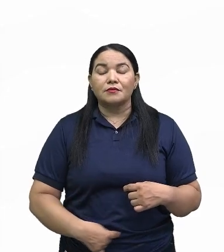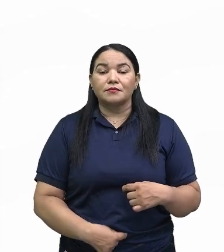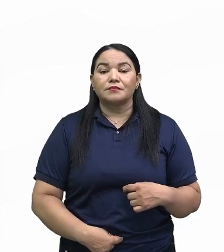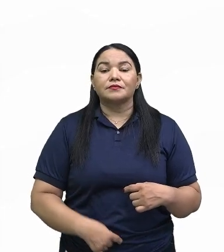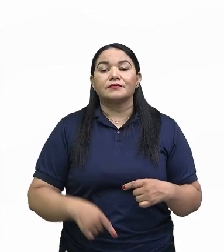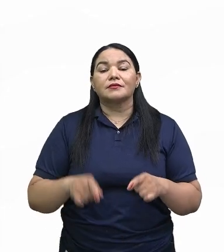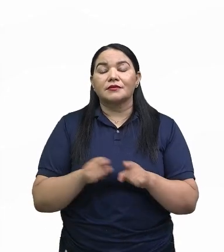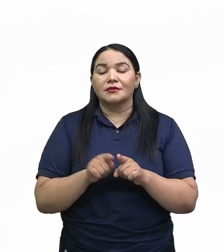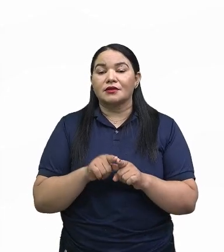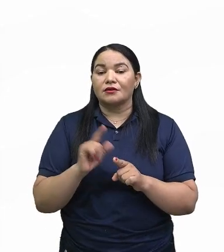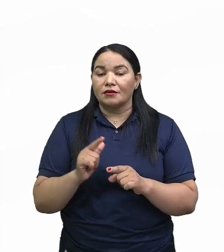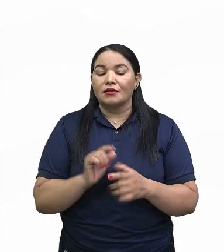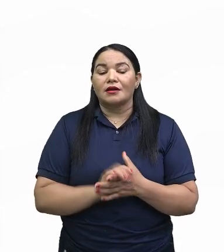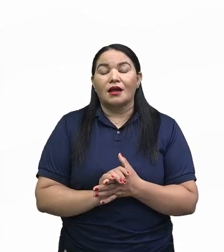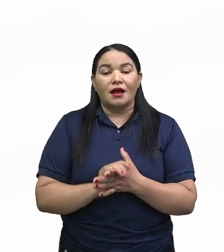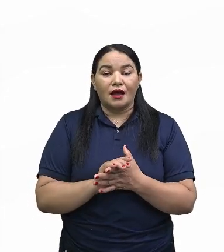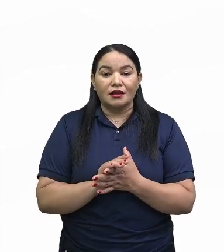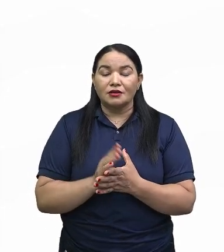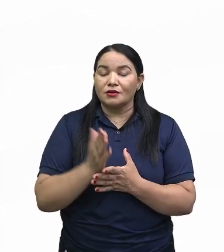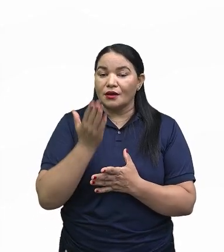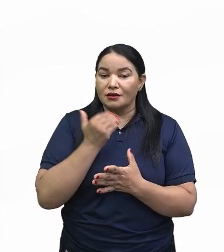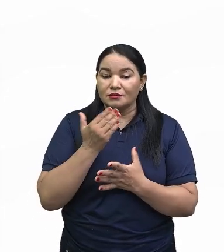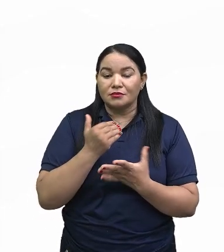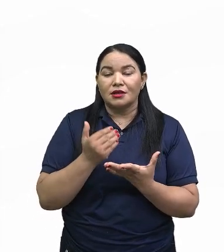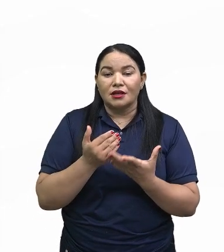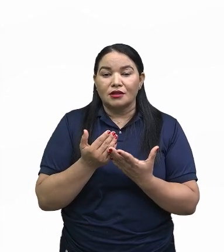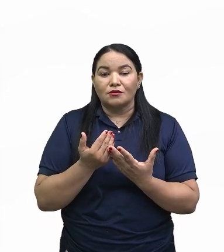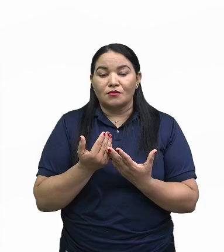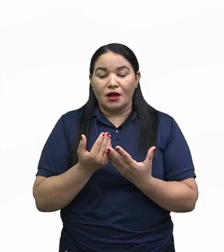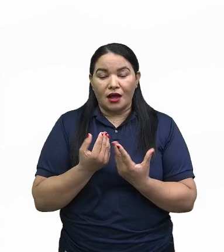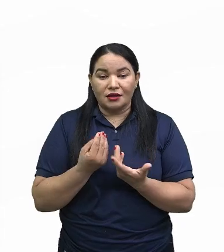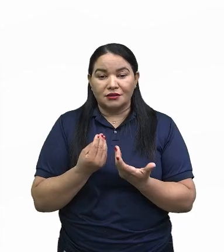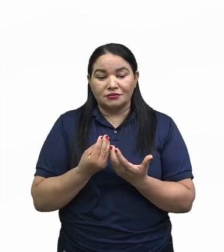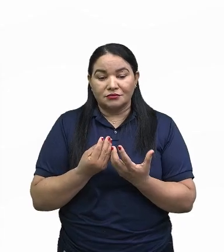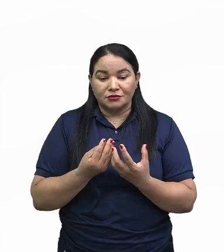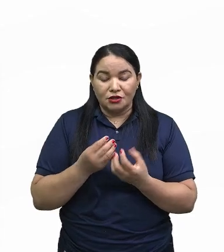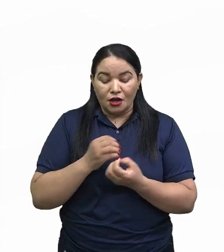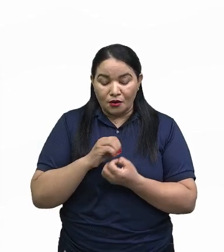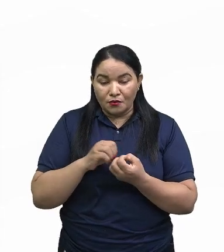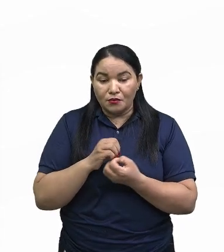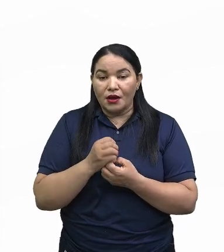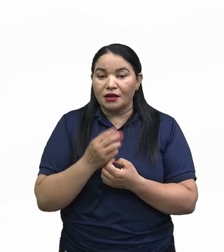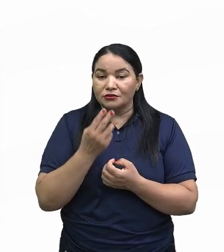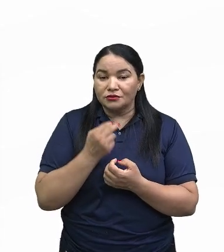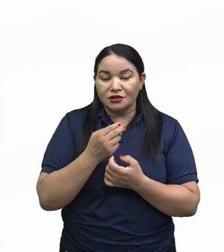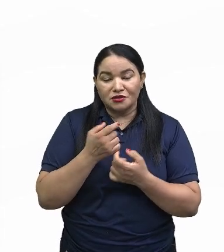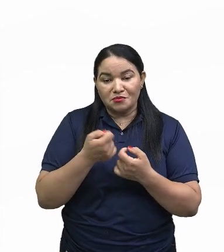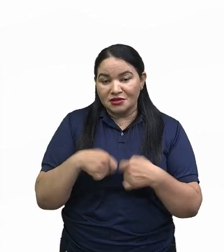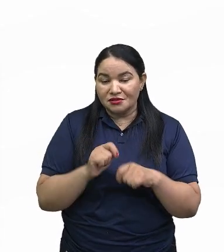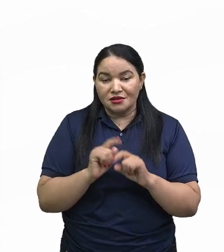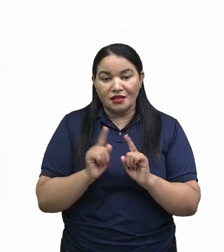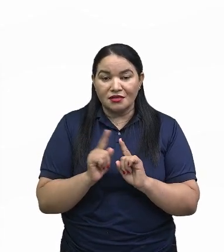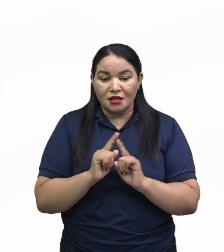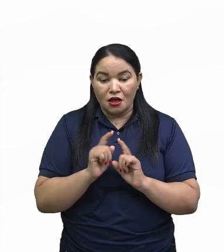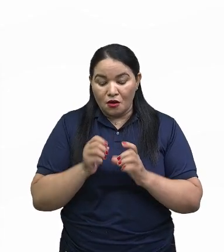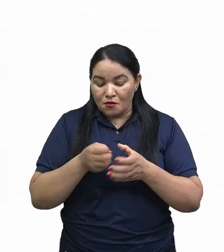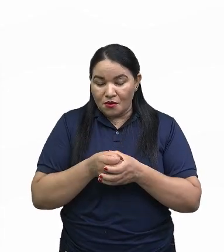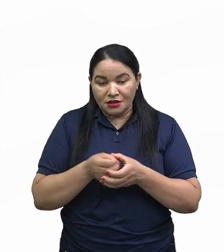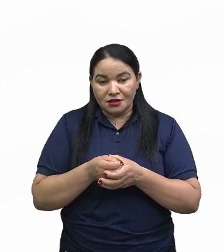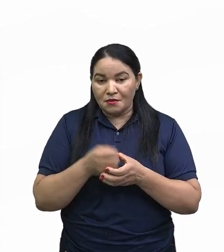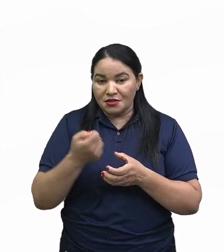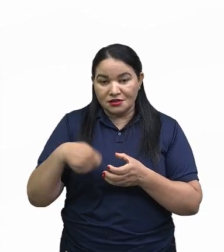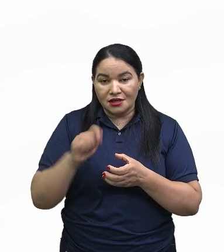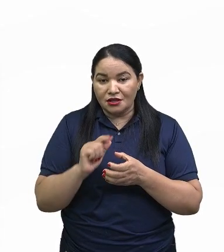que aquele alimento, né, aquela porção do alimento ali que não serviu para as nossas células precisa ser excretado, e vai